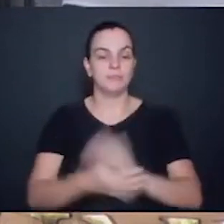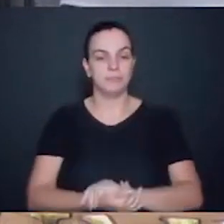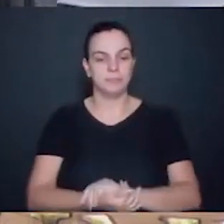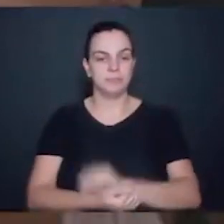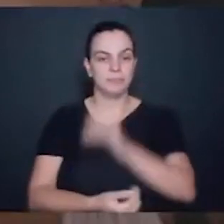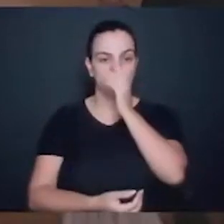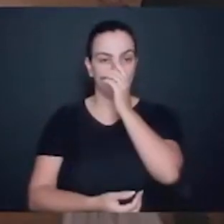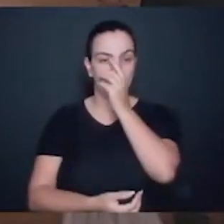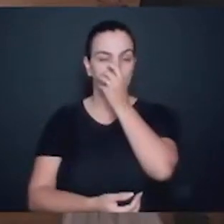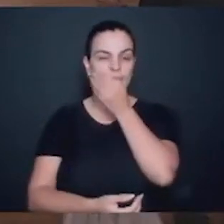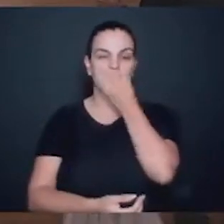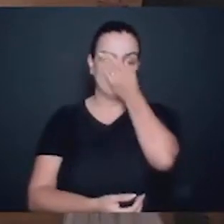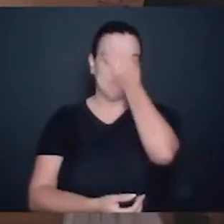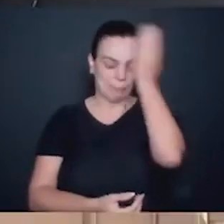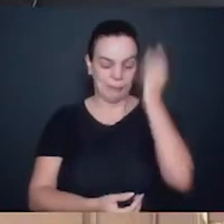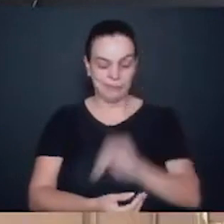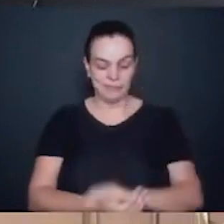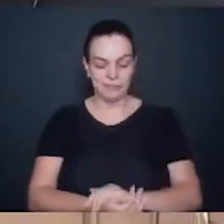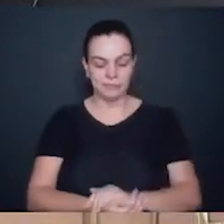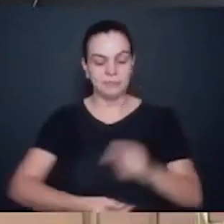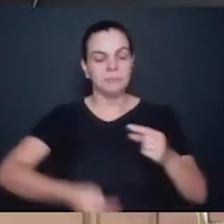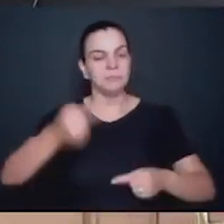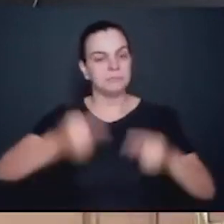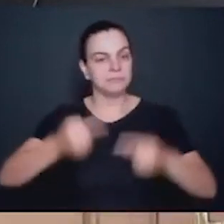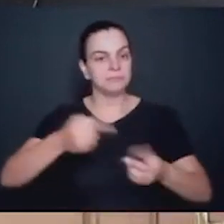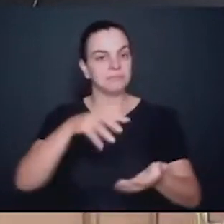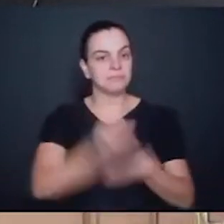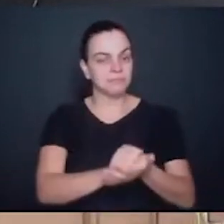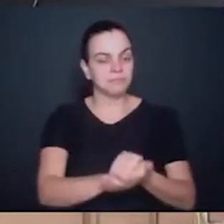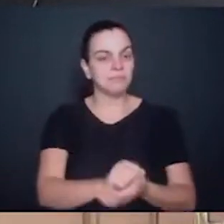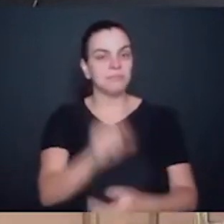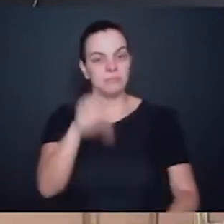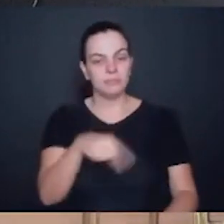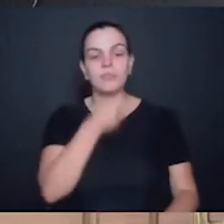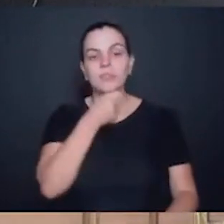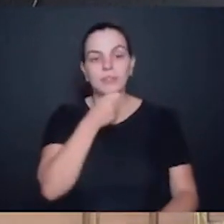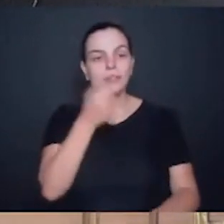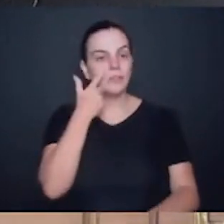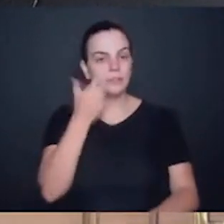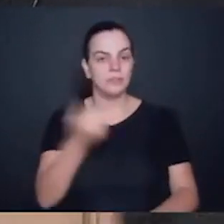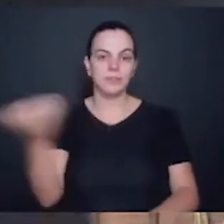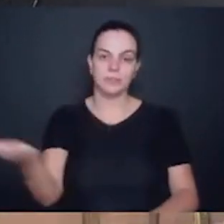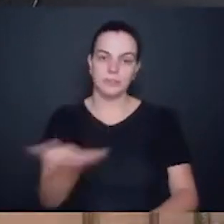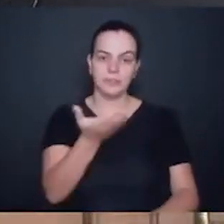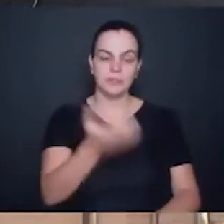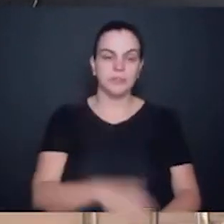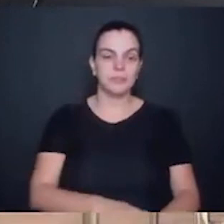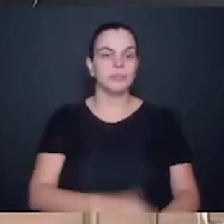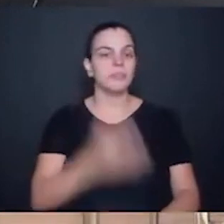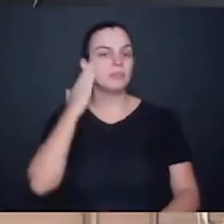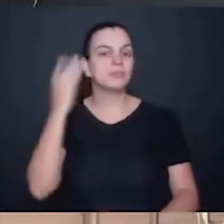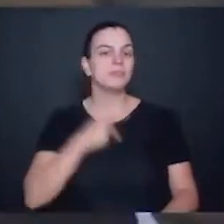final, inscrito para discutir por 10 minutos, vereador jornalista Márcio Barros, com a palavra. Obrigado, presidente. Bom dia a todos, vereadores